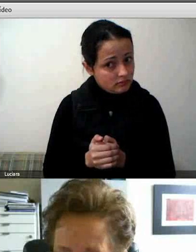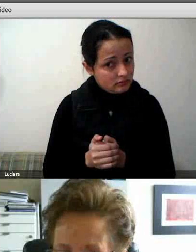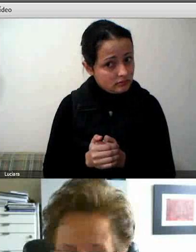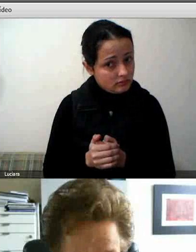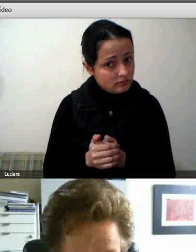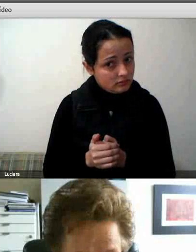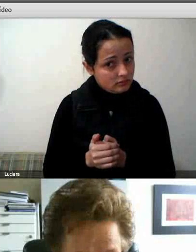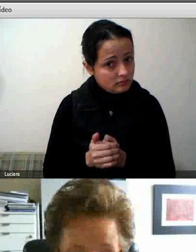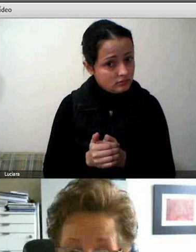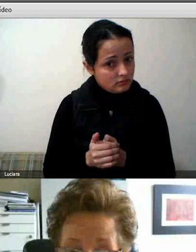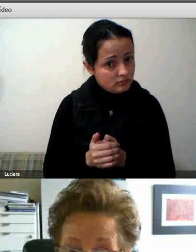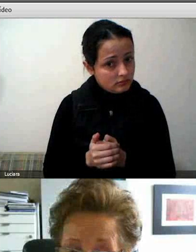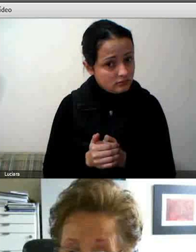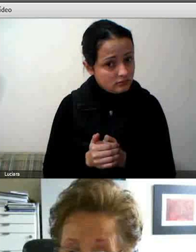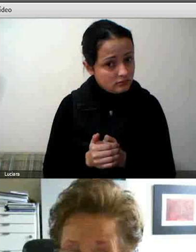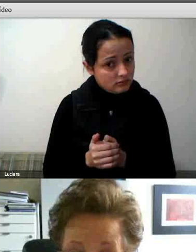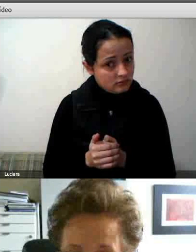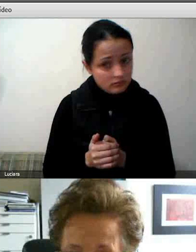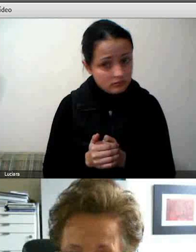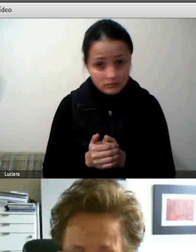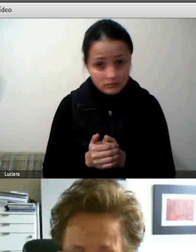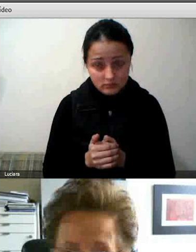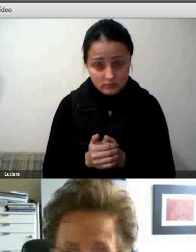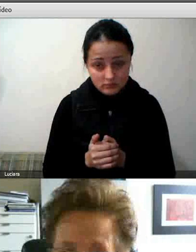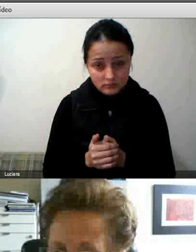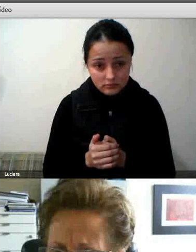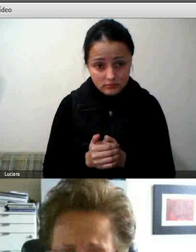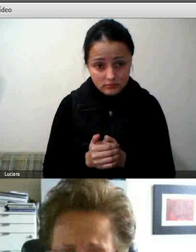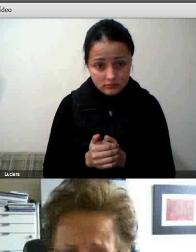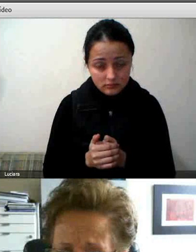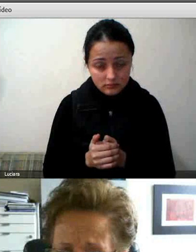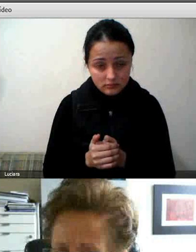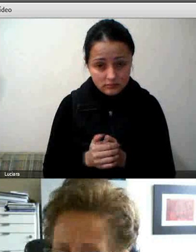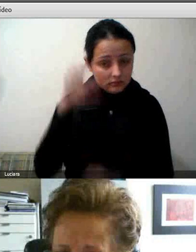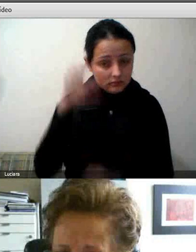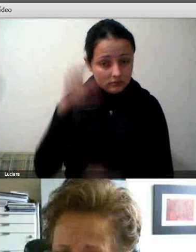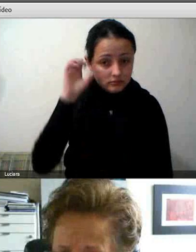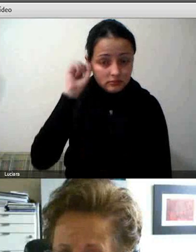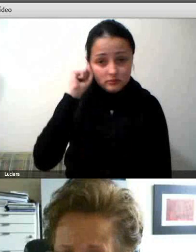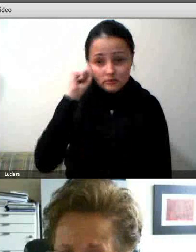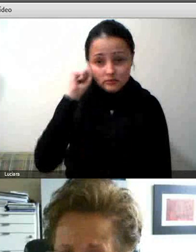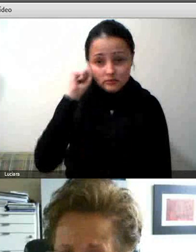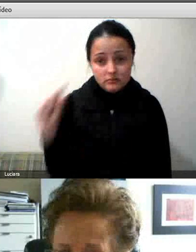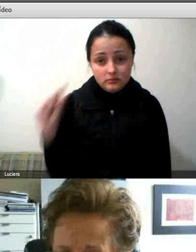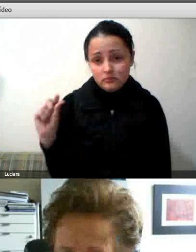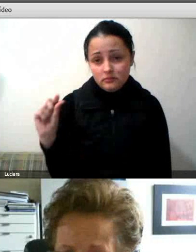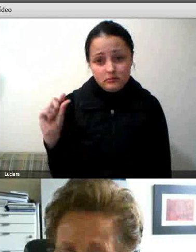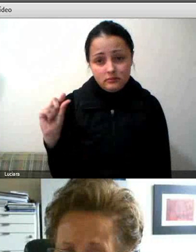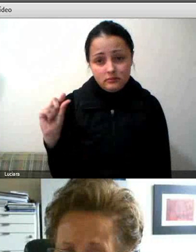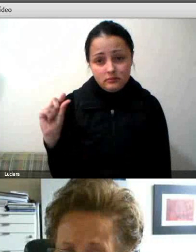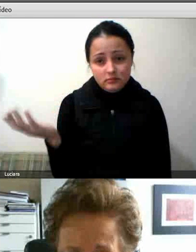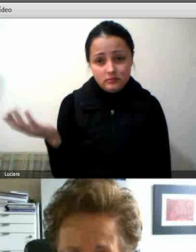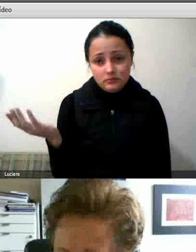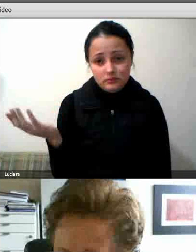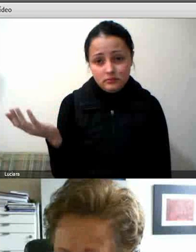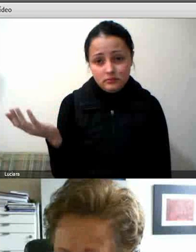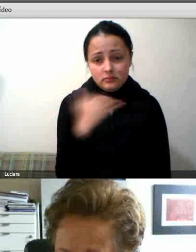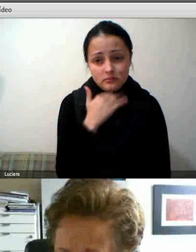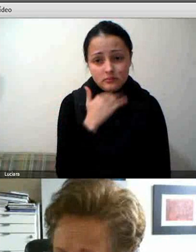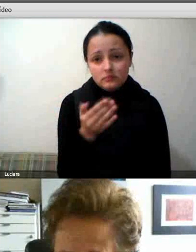de currículo para ensino, desde o ensino infantil, fundamental,